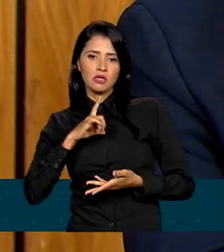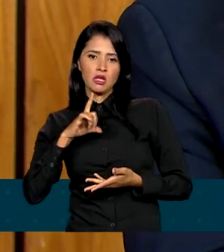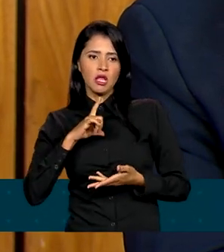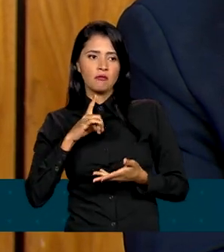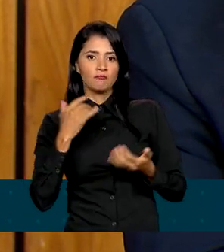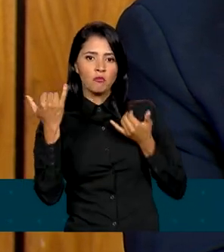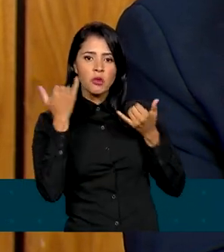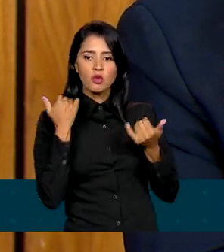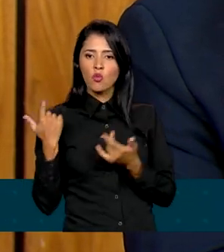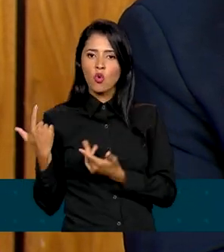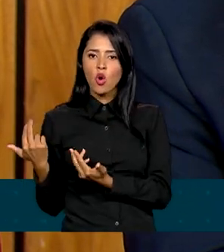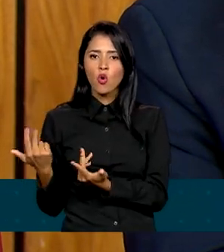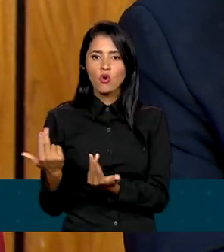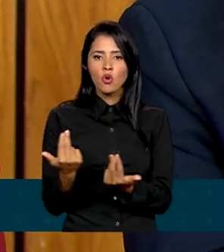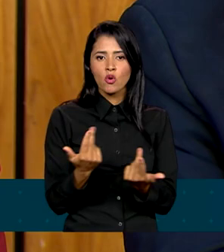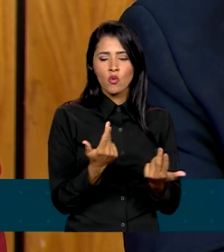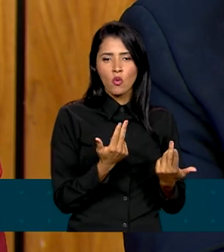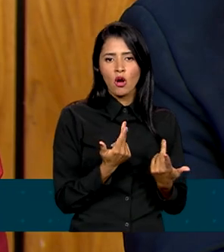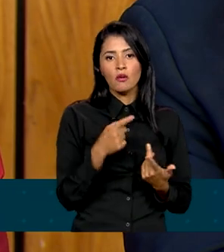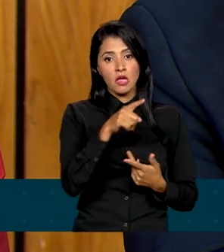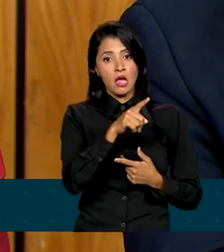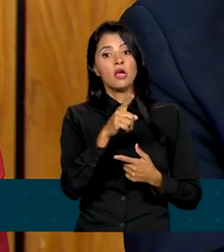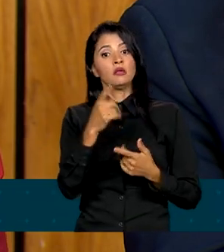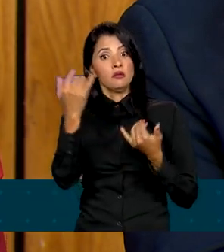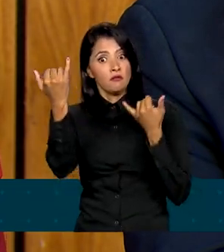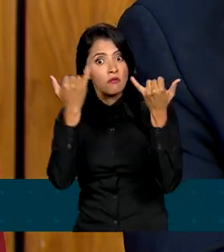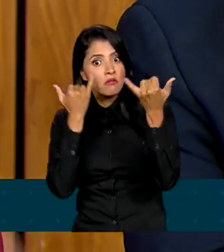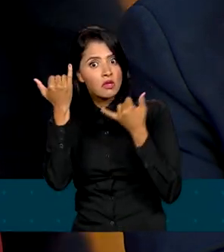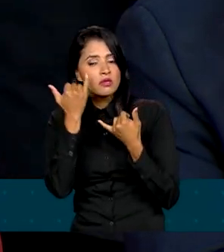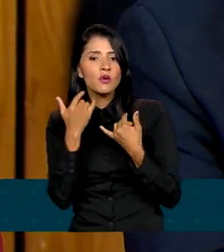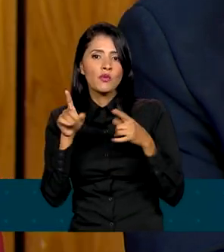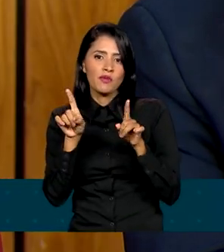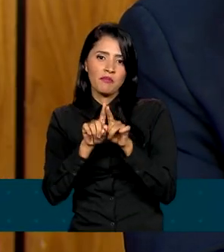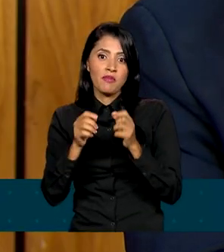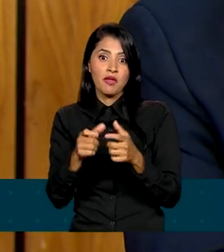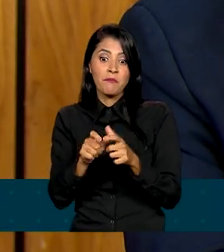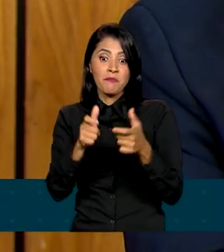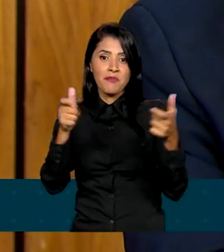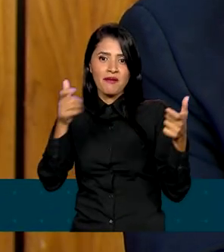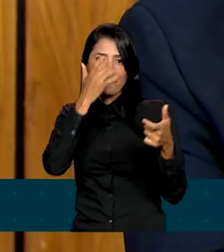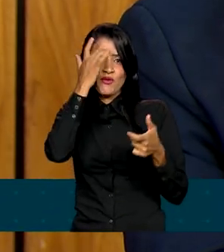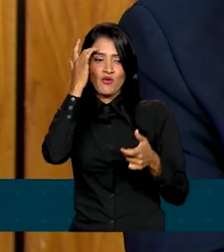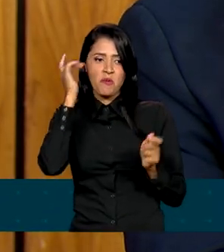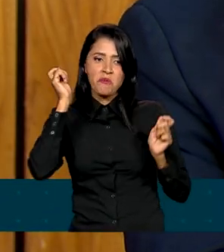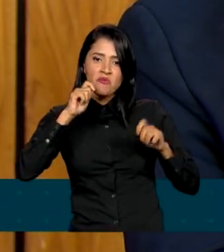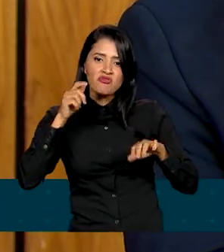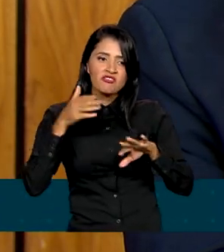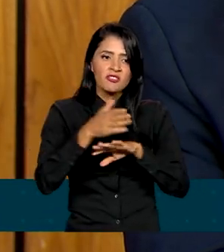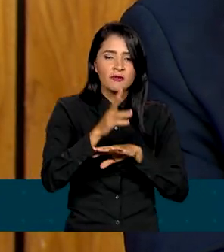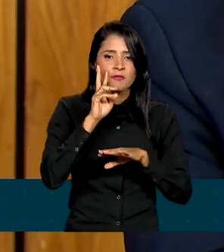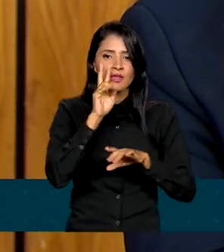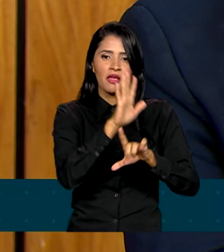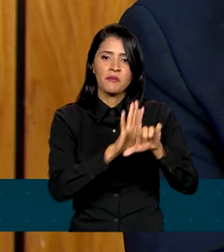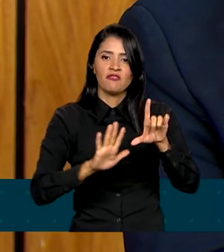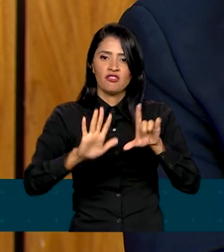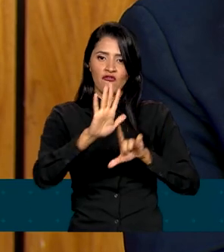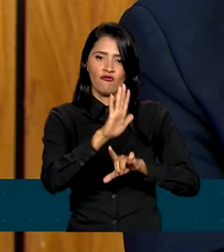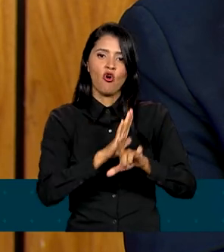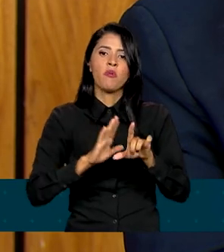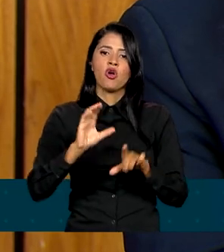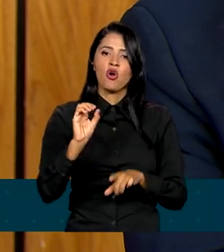mesmas informações disponibilizadas. E essas informações serão disponibilizadas para um público mais amplo, né, por meio da plataforma de